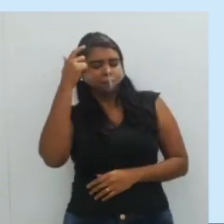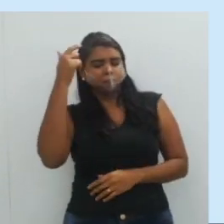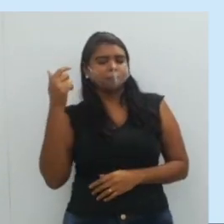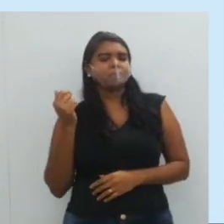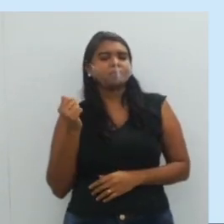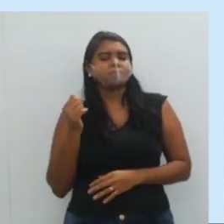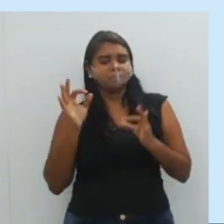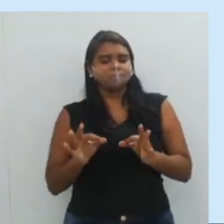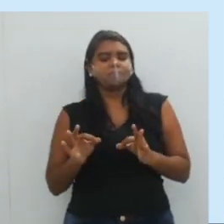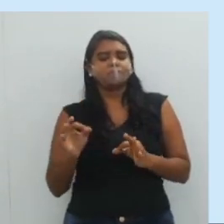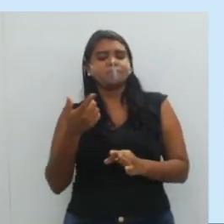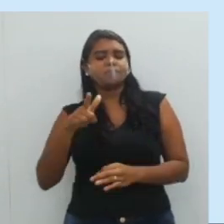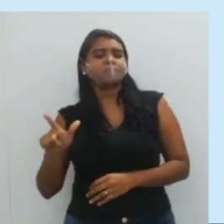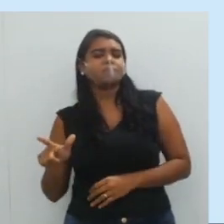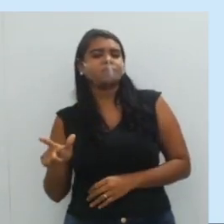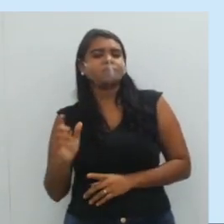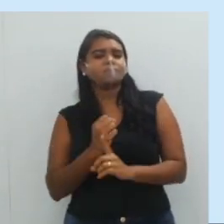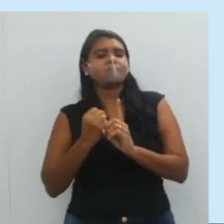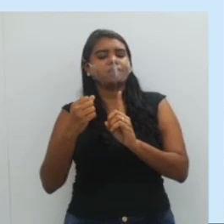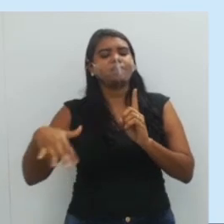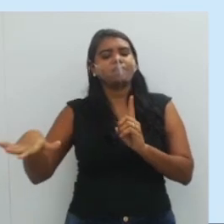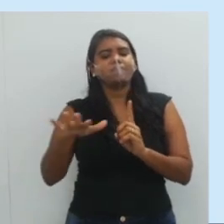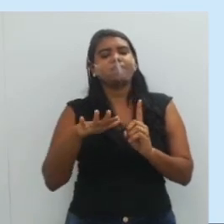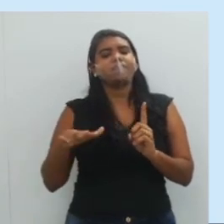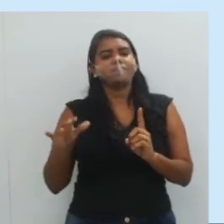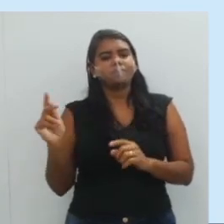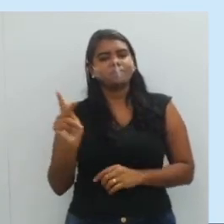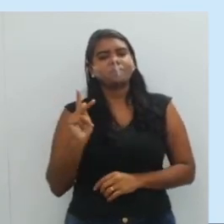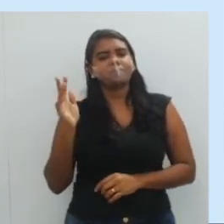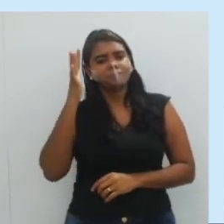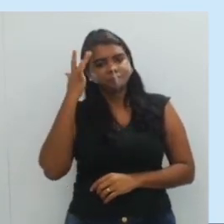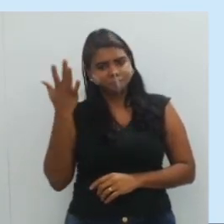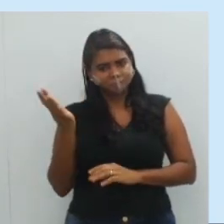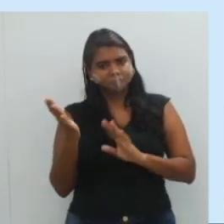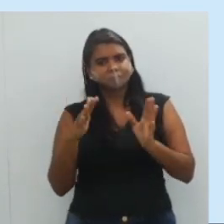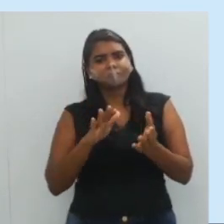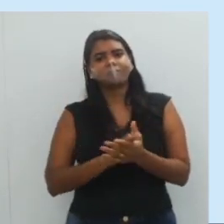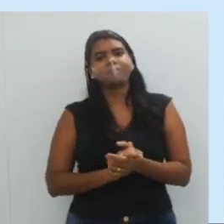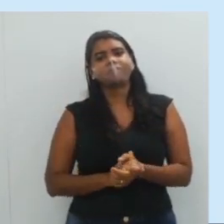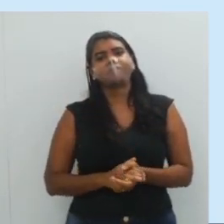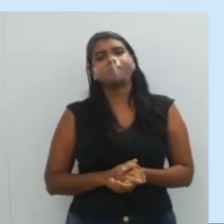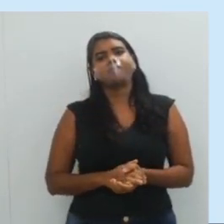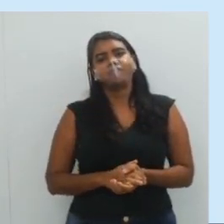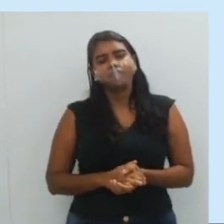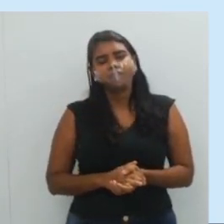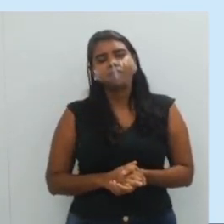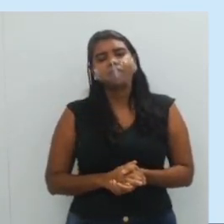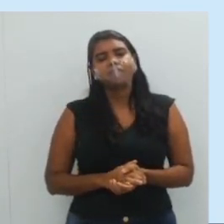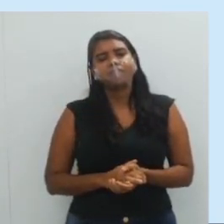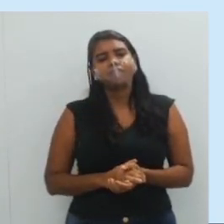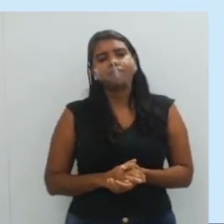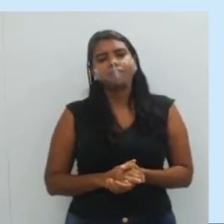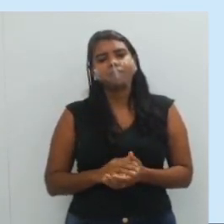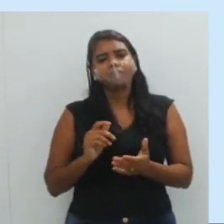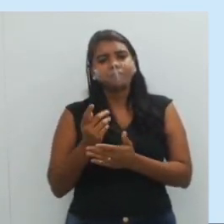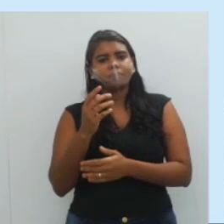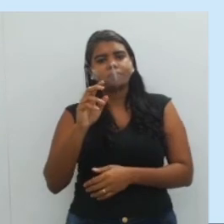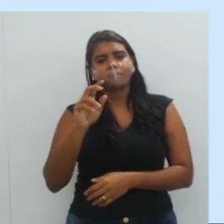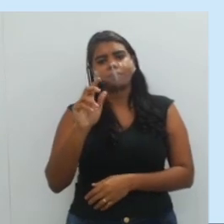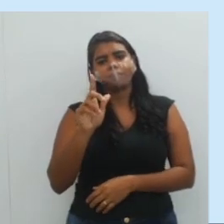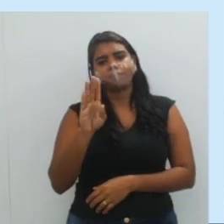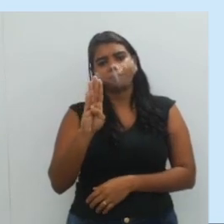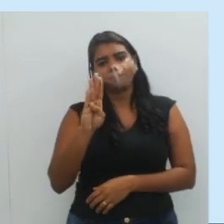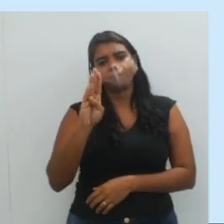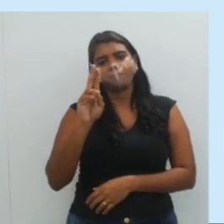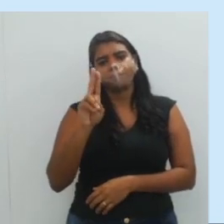meu pensamento aos demais. Sociedade plural. Então, bullying, certo? É para ser debatido mesmo,